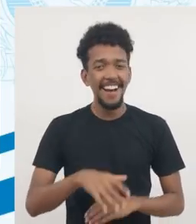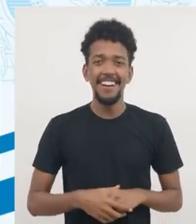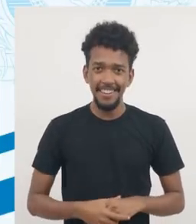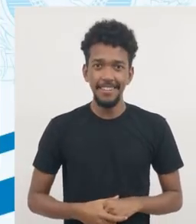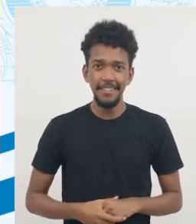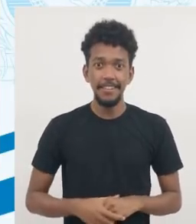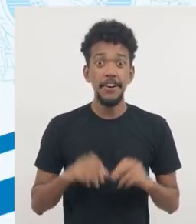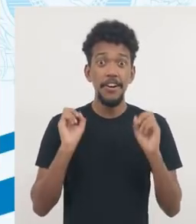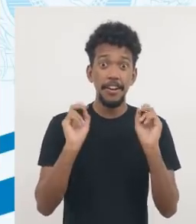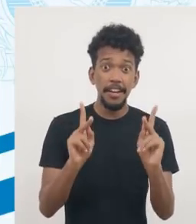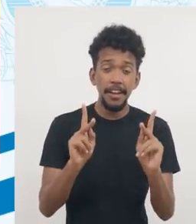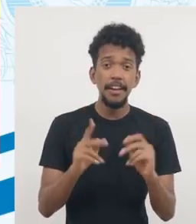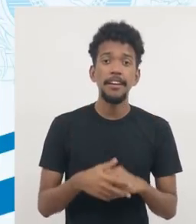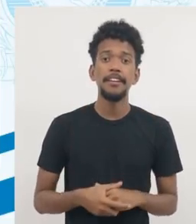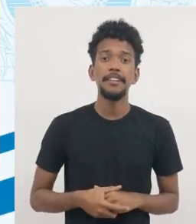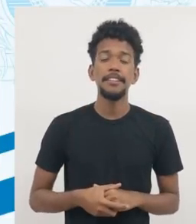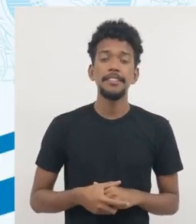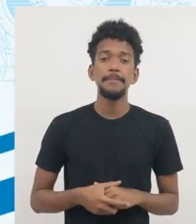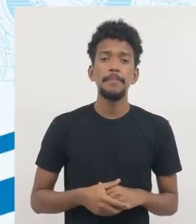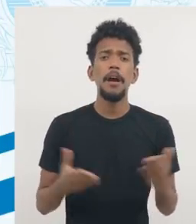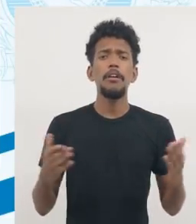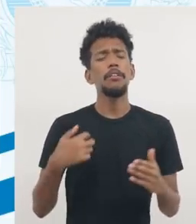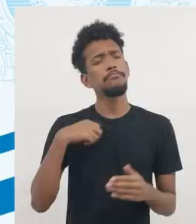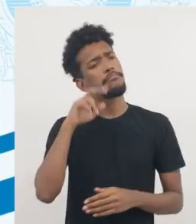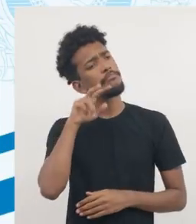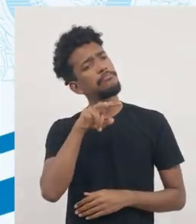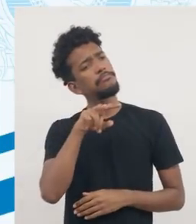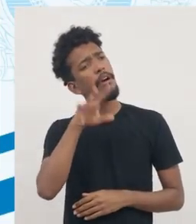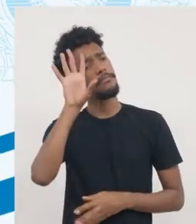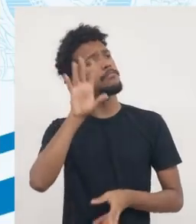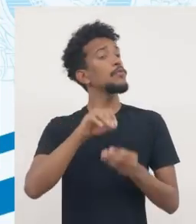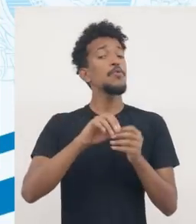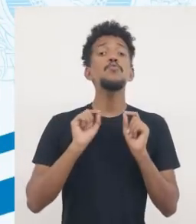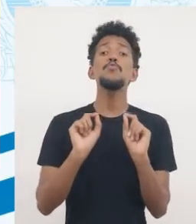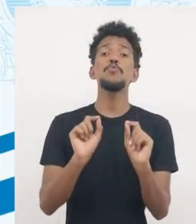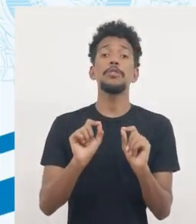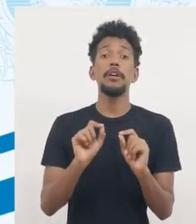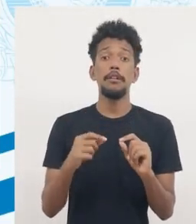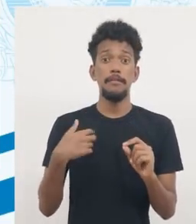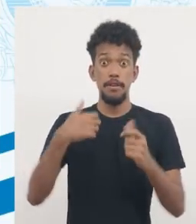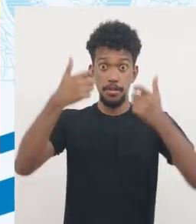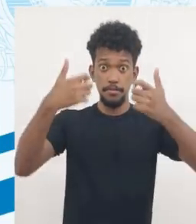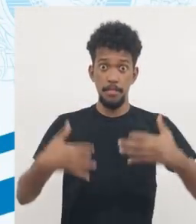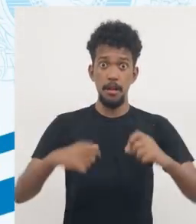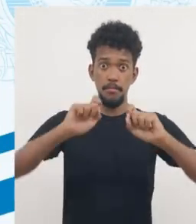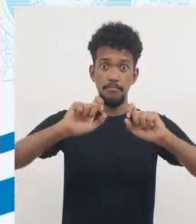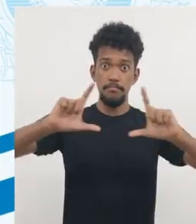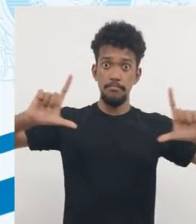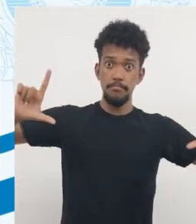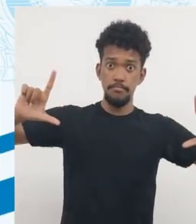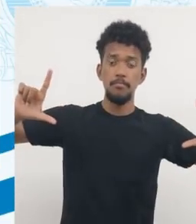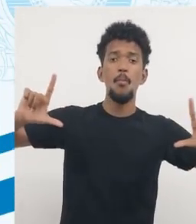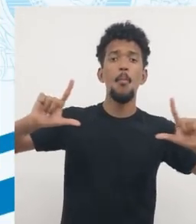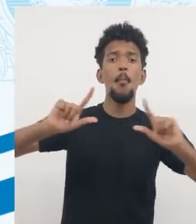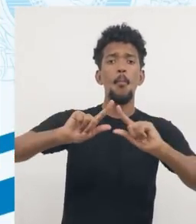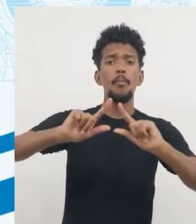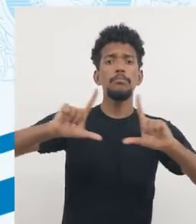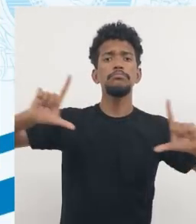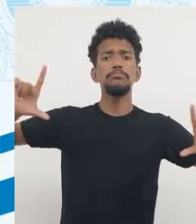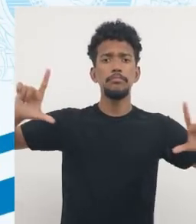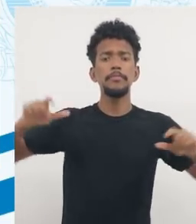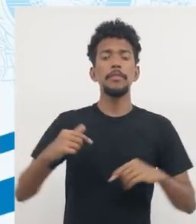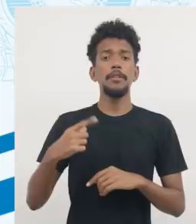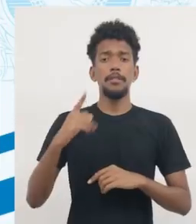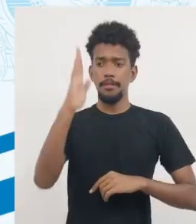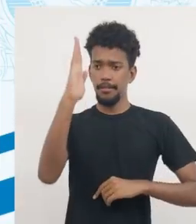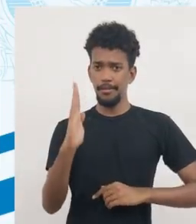Legal. Ok? Qual a conclusão que chegamos? Quando a gente fala de ampliação ou redução,